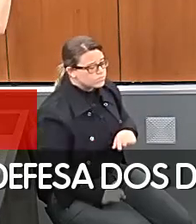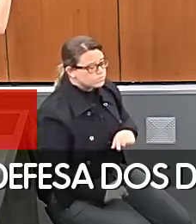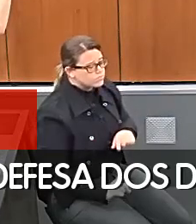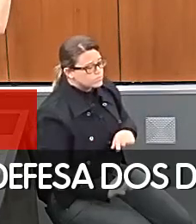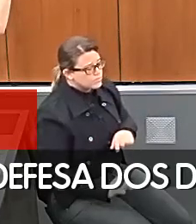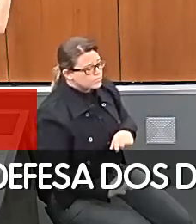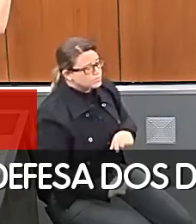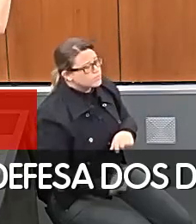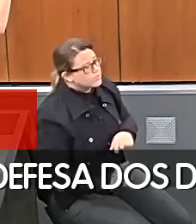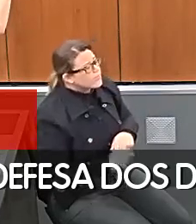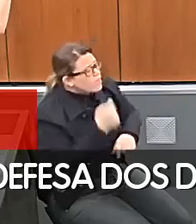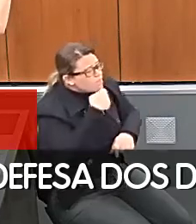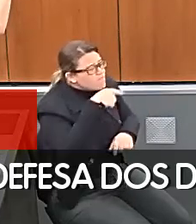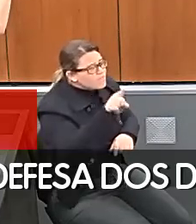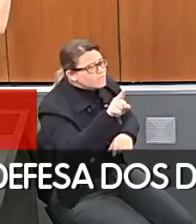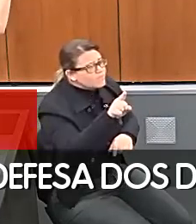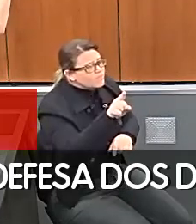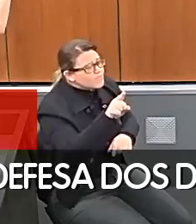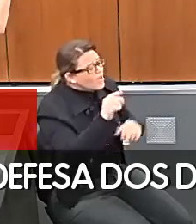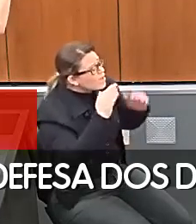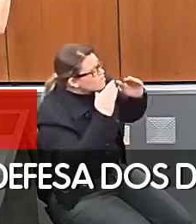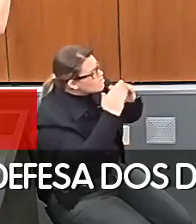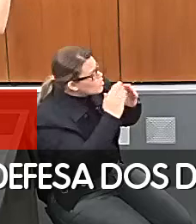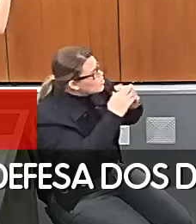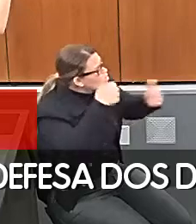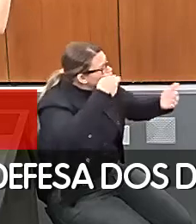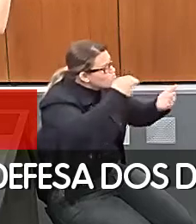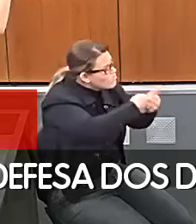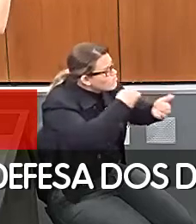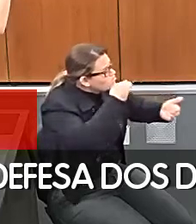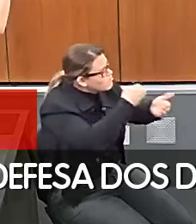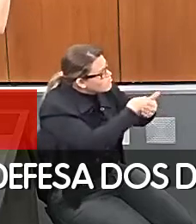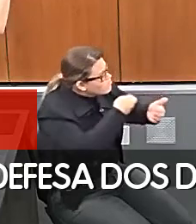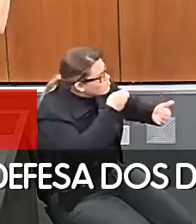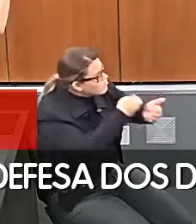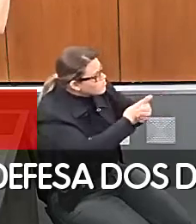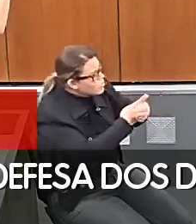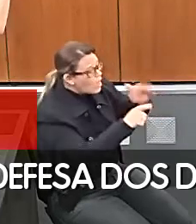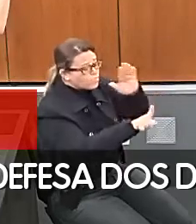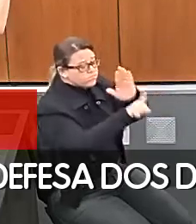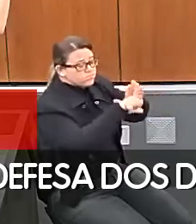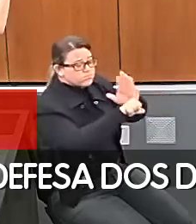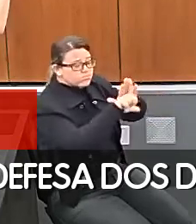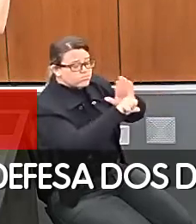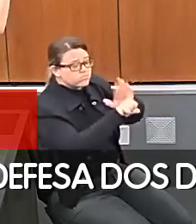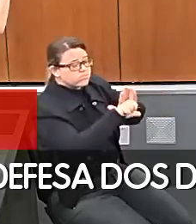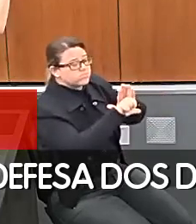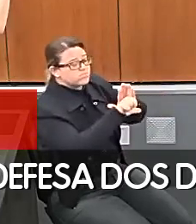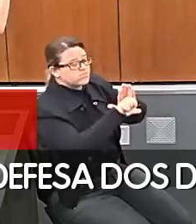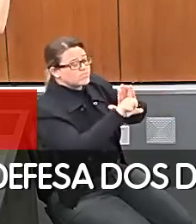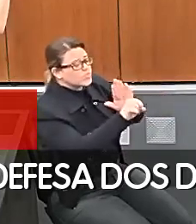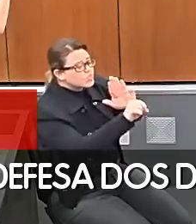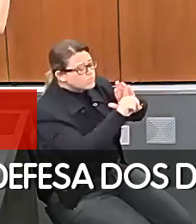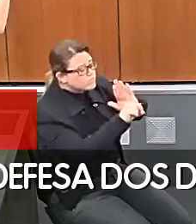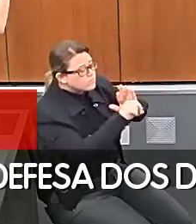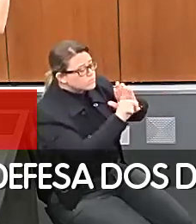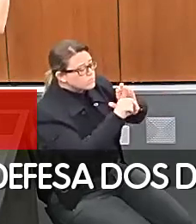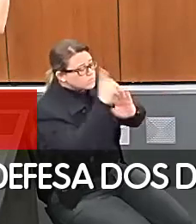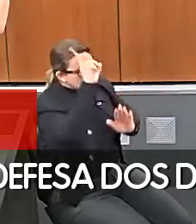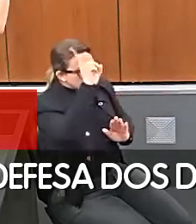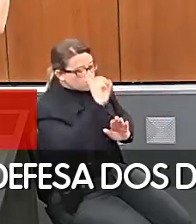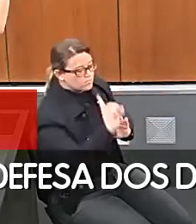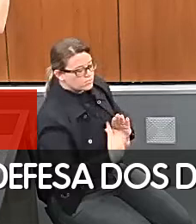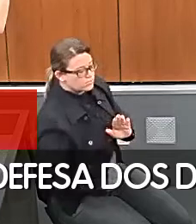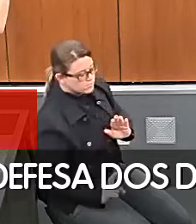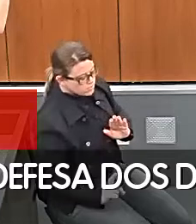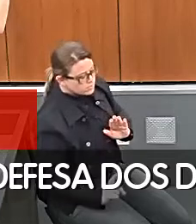lá é a casa do povo, onde tem que estar sempre presente, interagindo